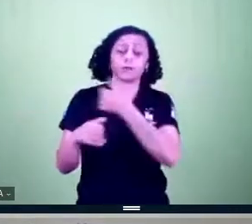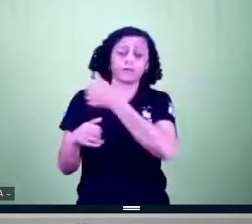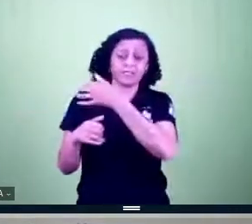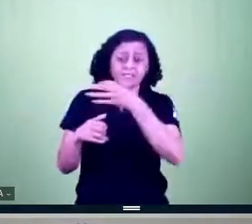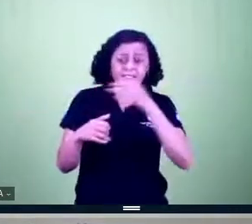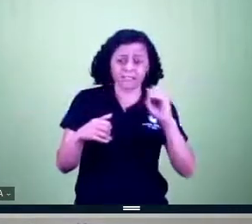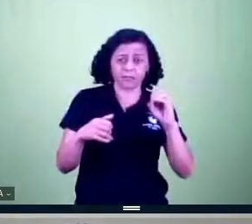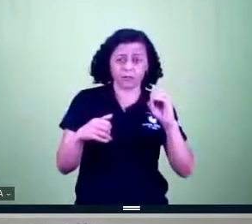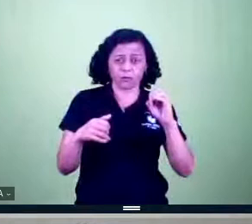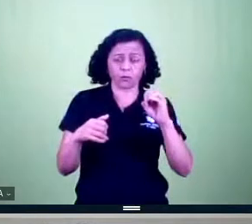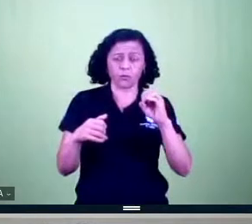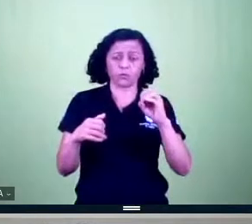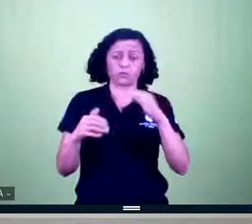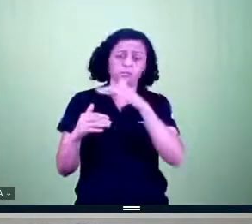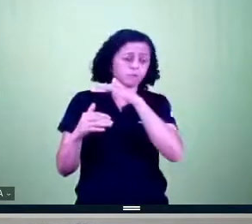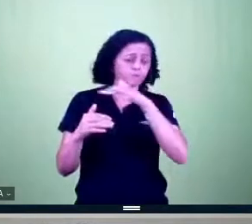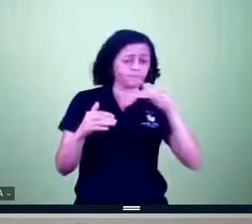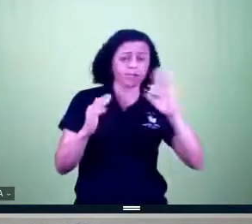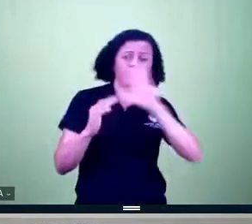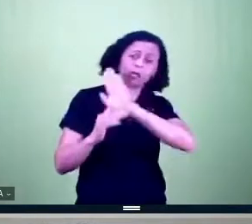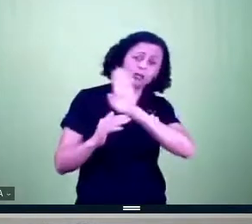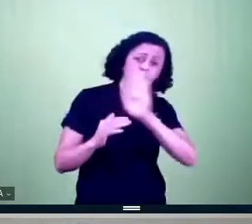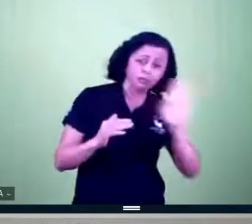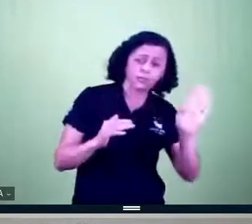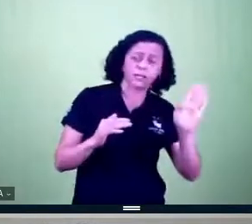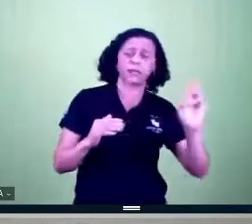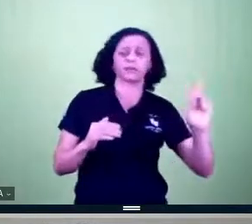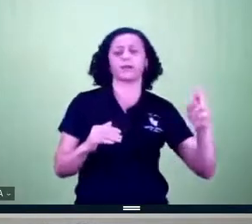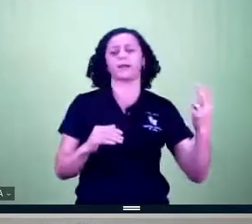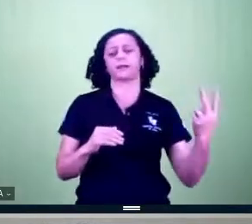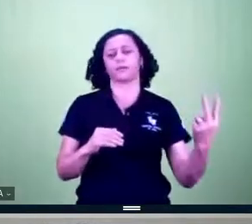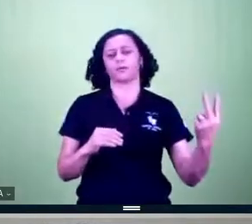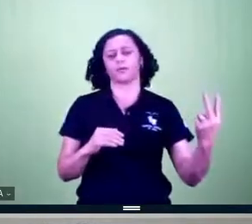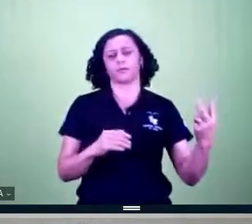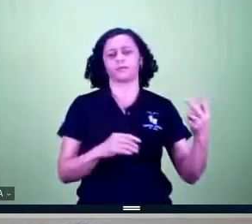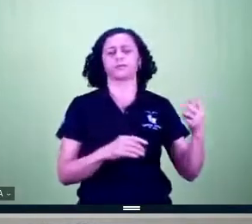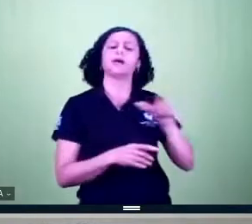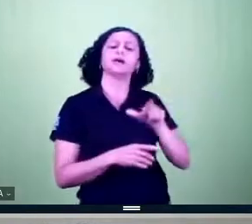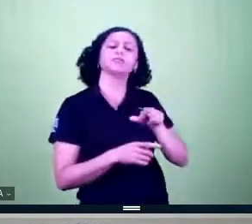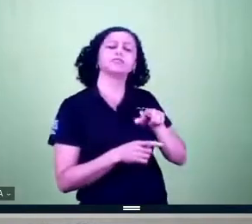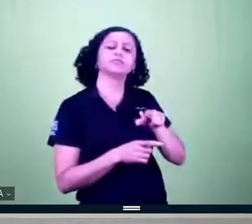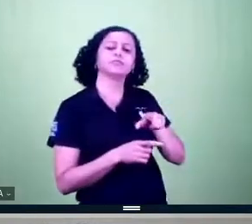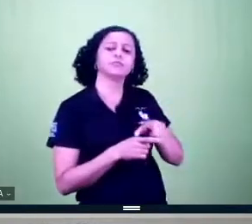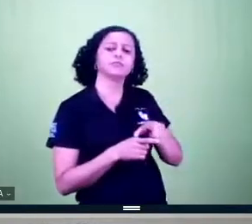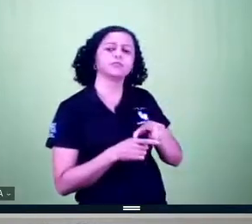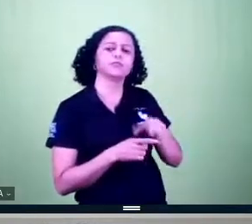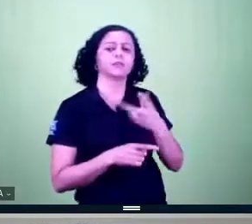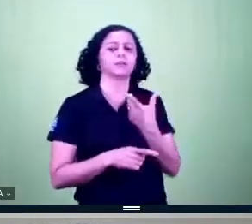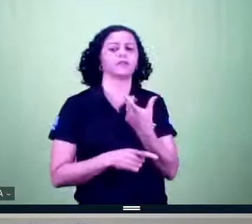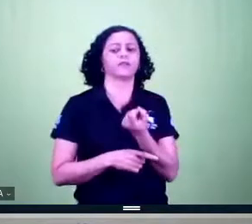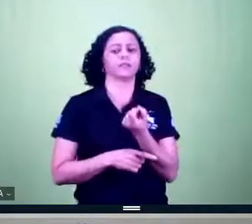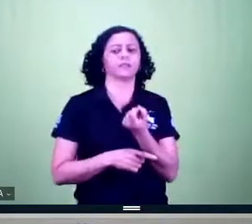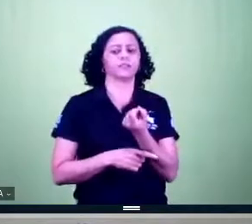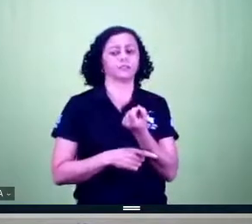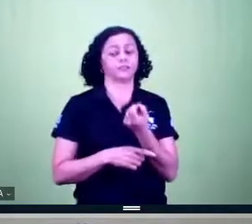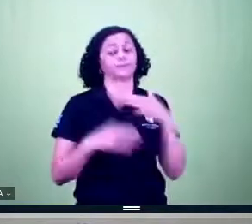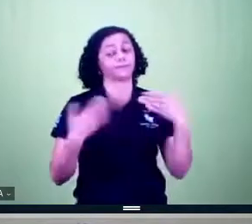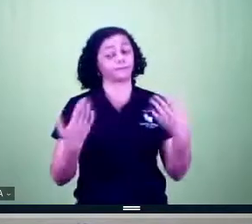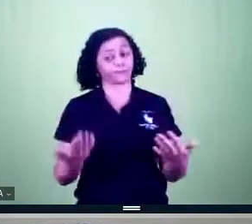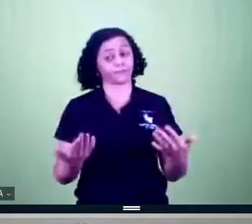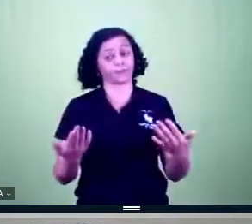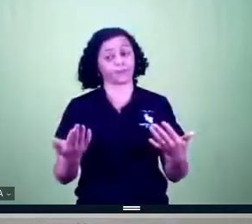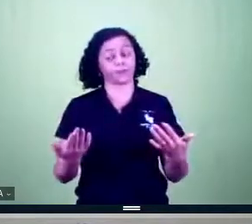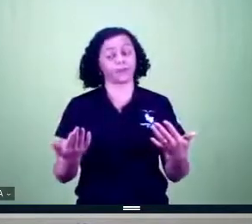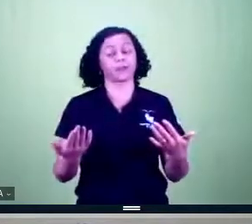volts estariam aplicados exclusivamente ao R2 de 20 ohms. Ou seja, eu poderia afirmar que os meus 100 volts